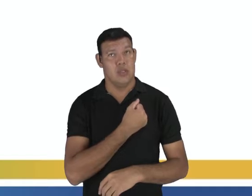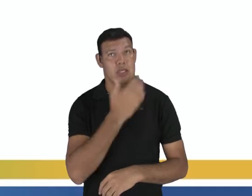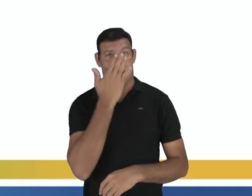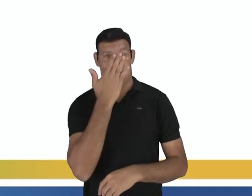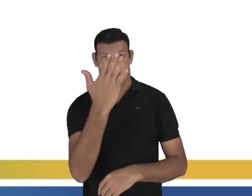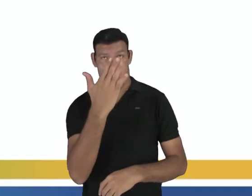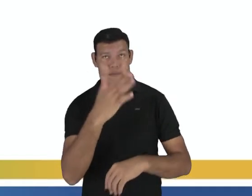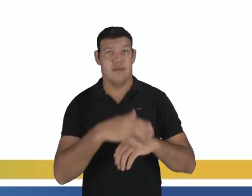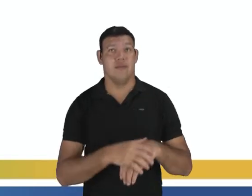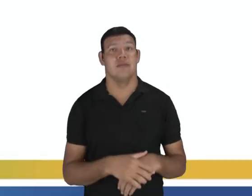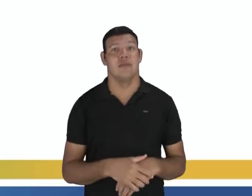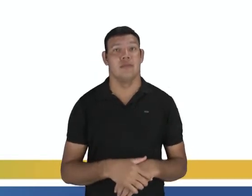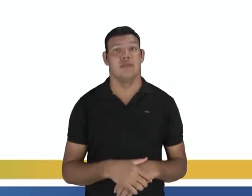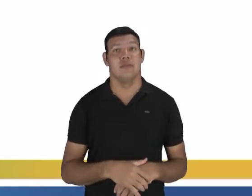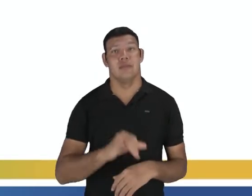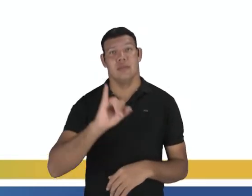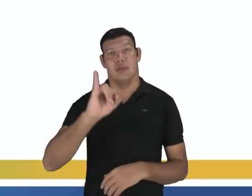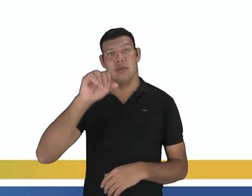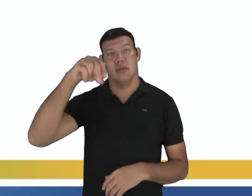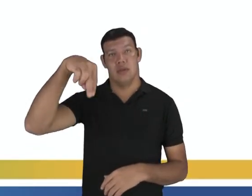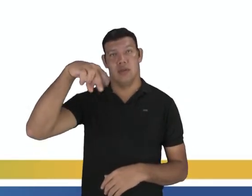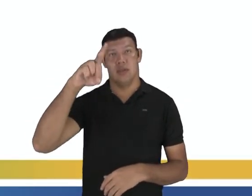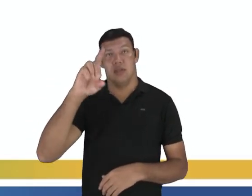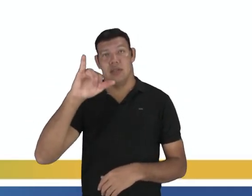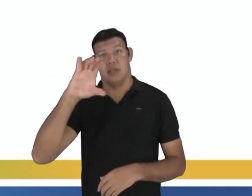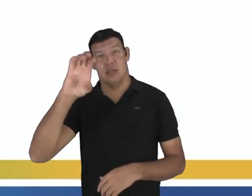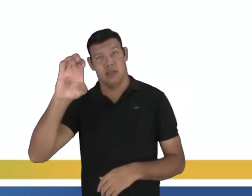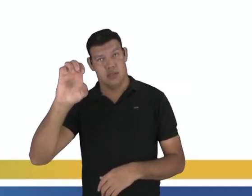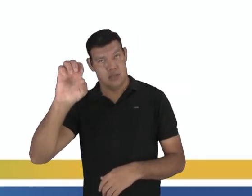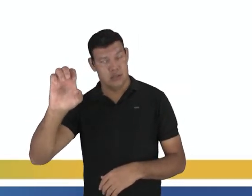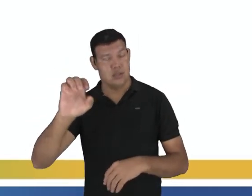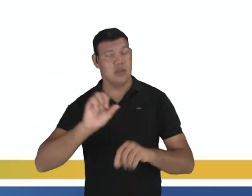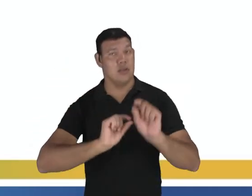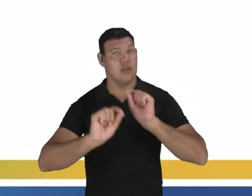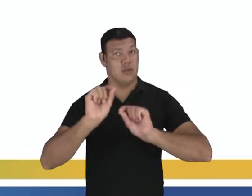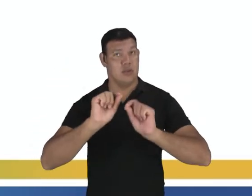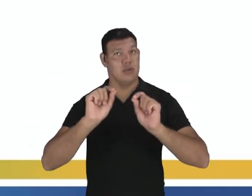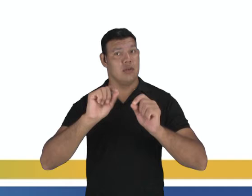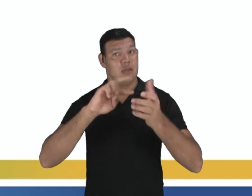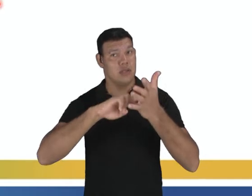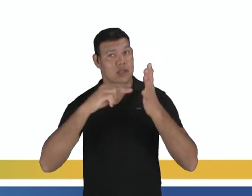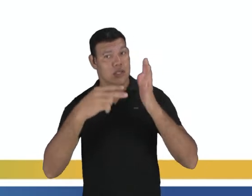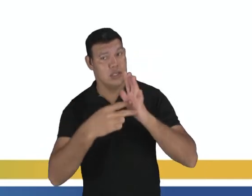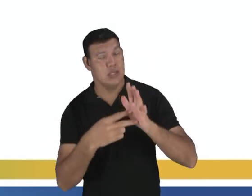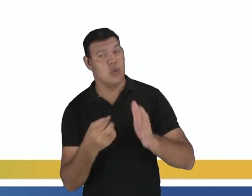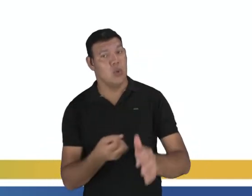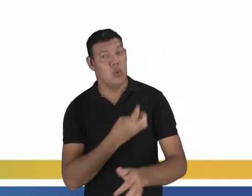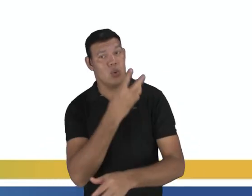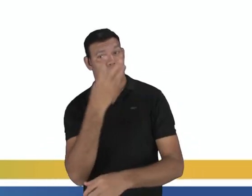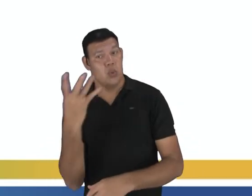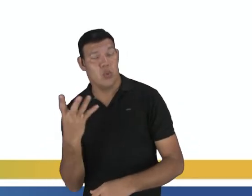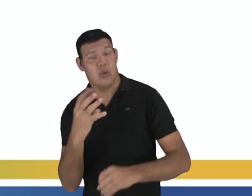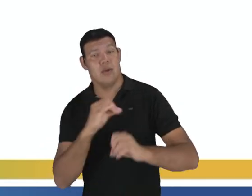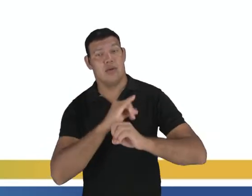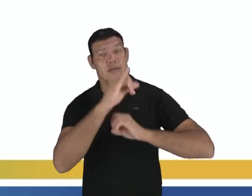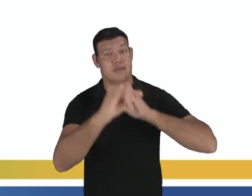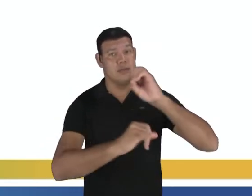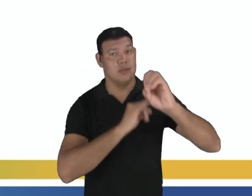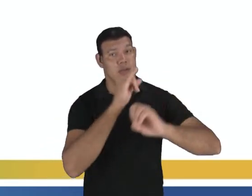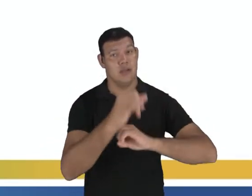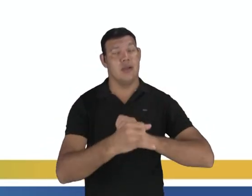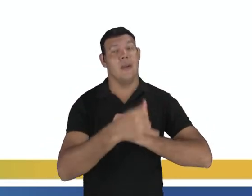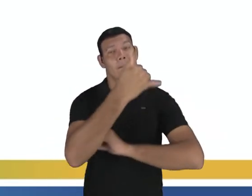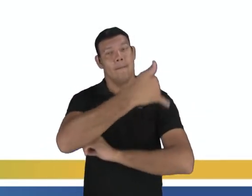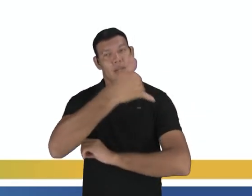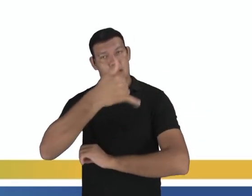presença dele, a presença dos índices. Lembrando, o índice, ele indica para a gente a quantidade de átomos de um elemento